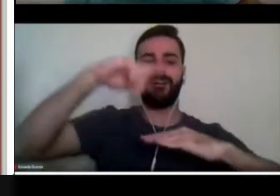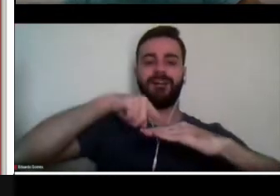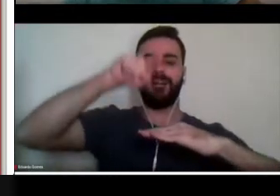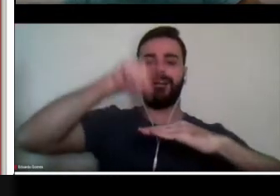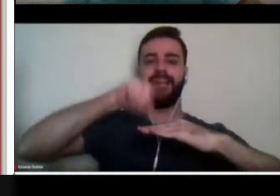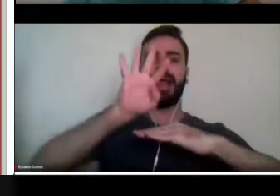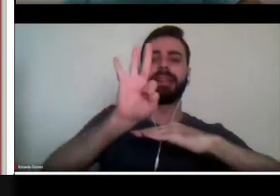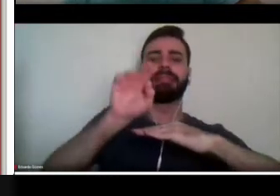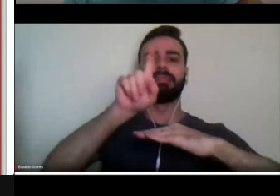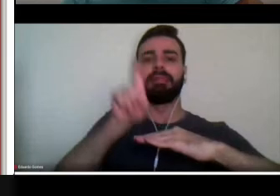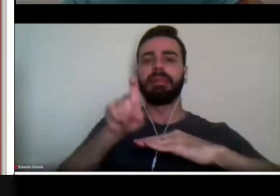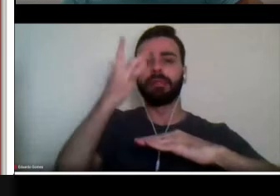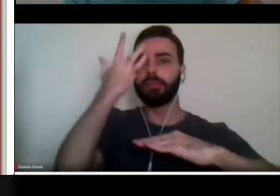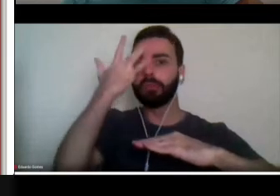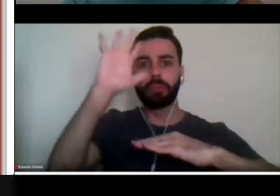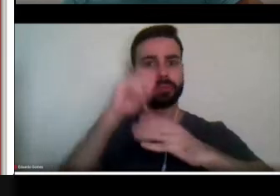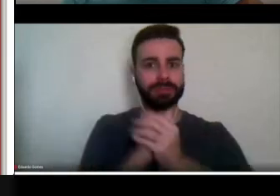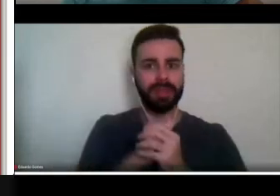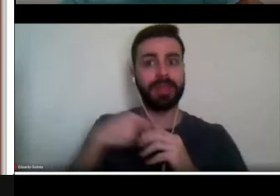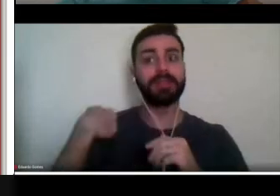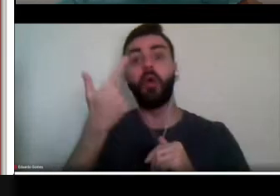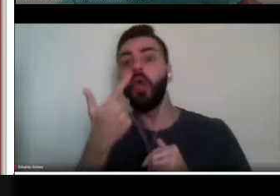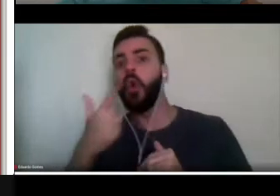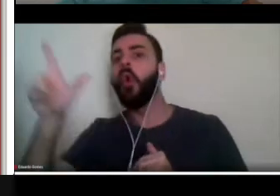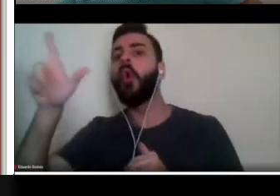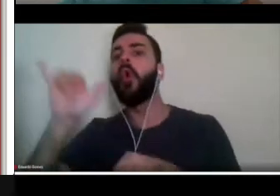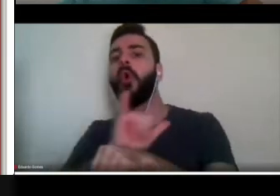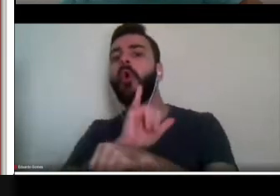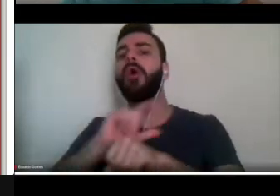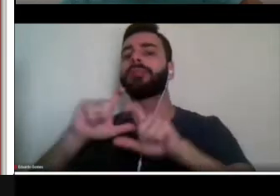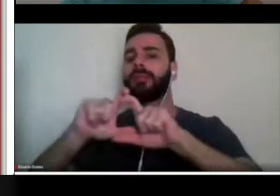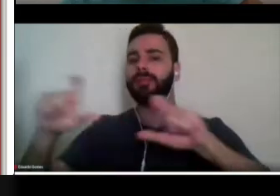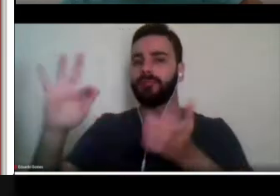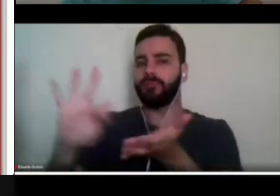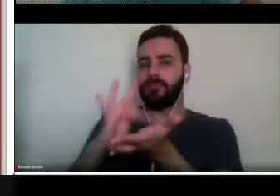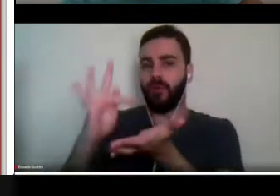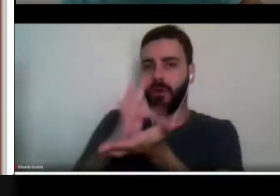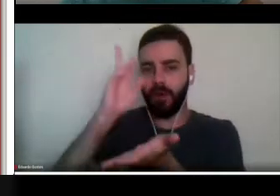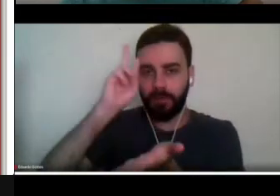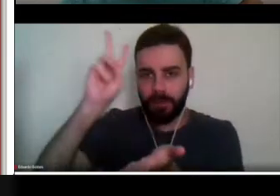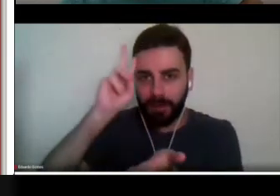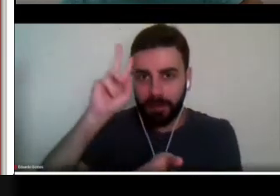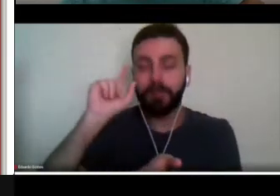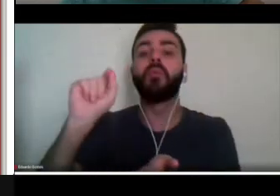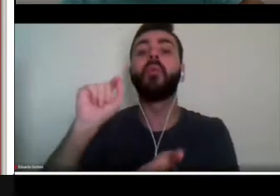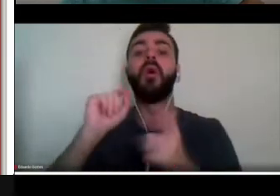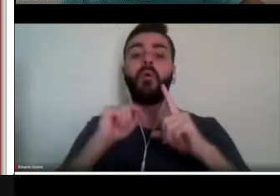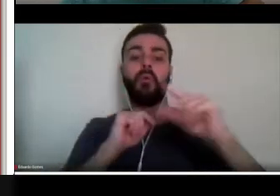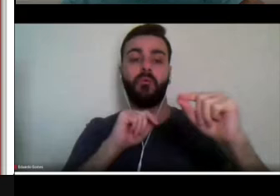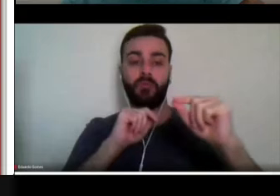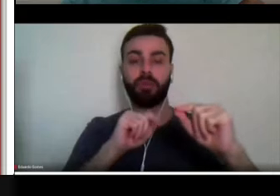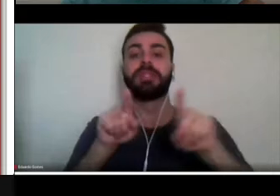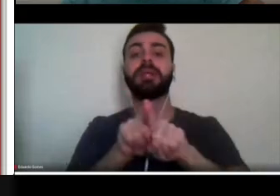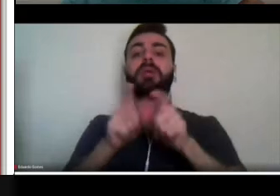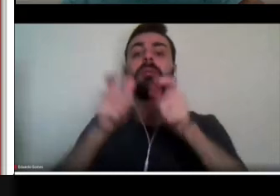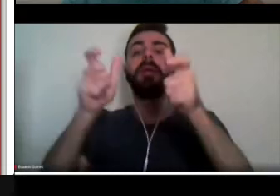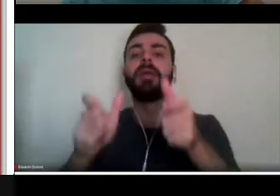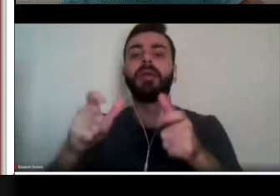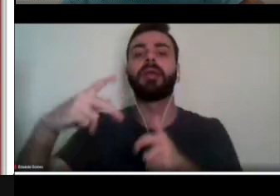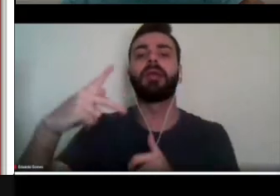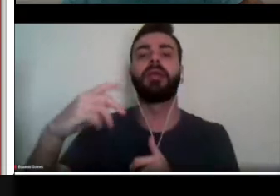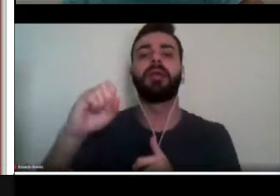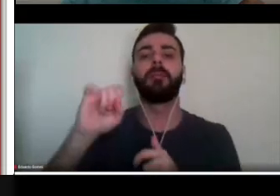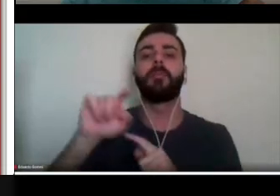outra equação, que é a combinação da velocidade com a posição, que é V2 igual a